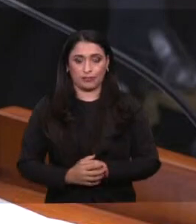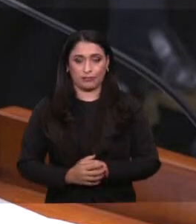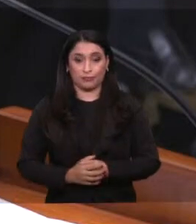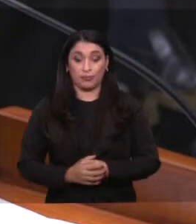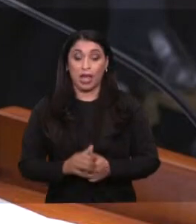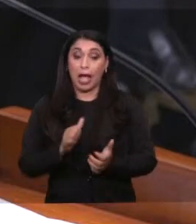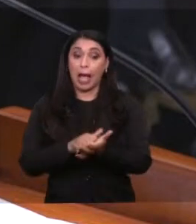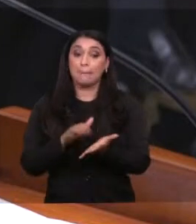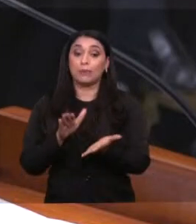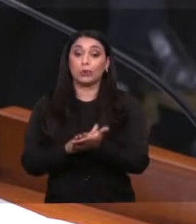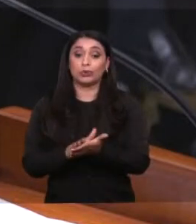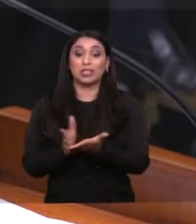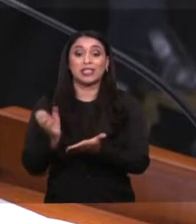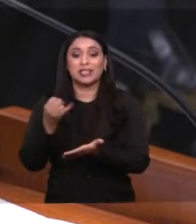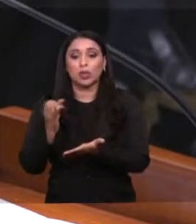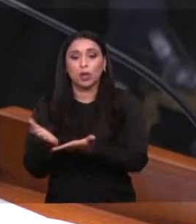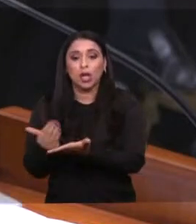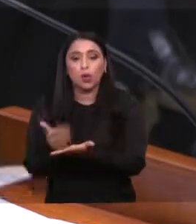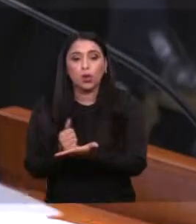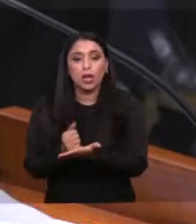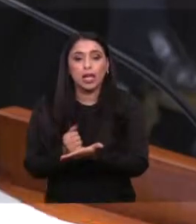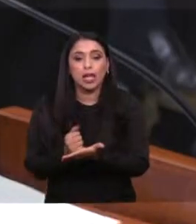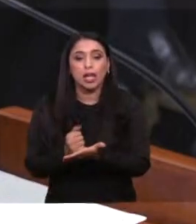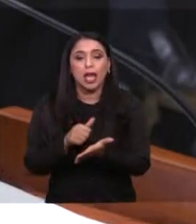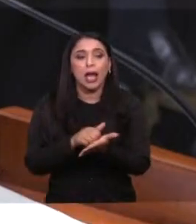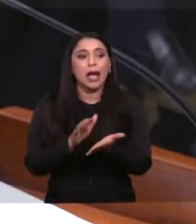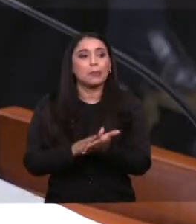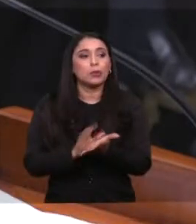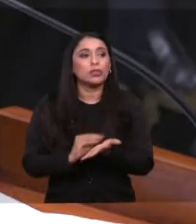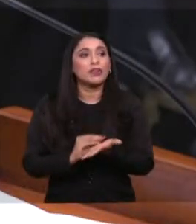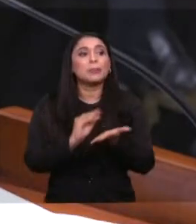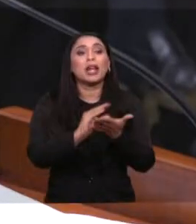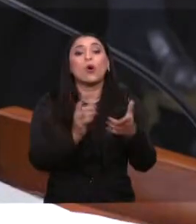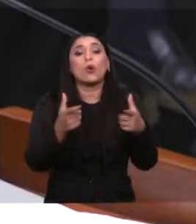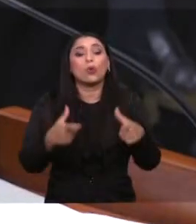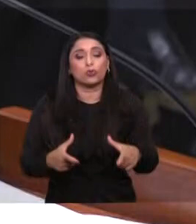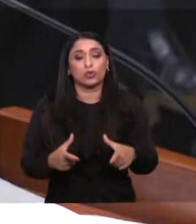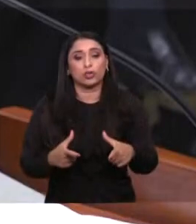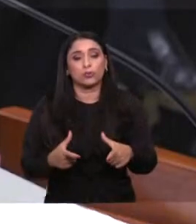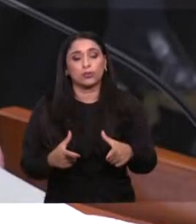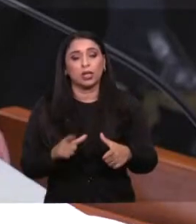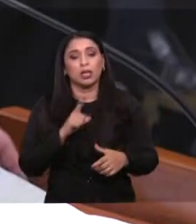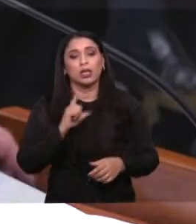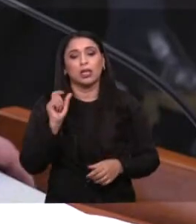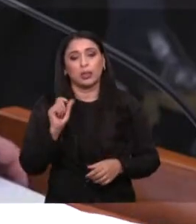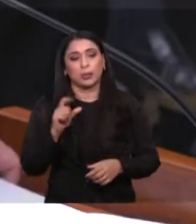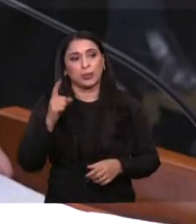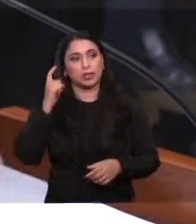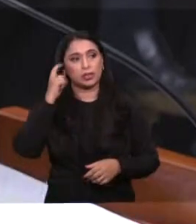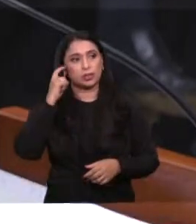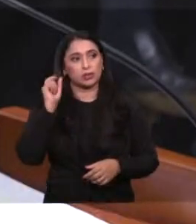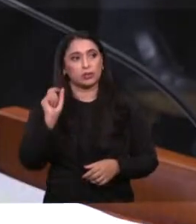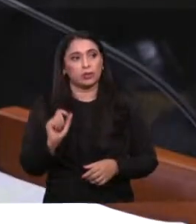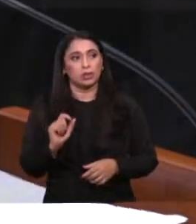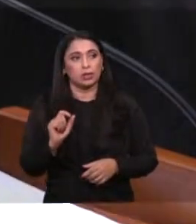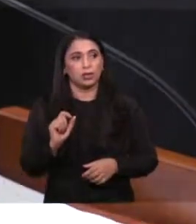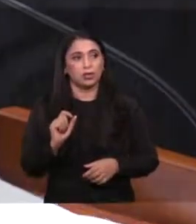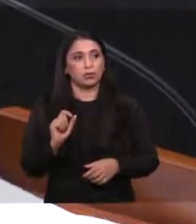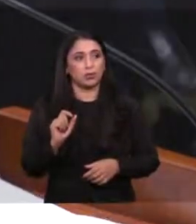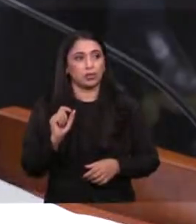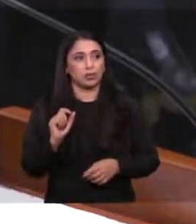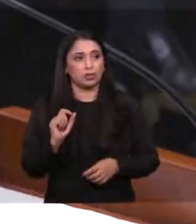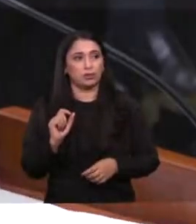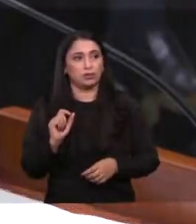a multa arrecadada, me parece, e esta arguição é de